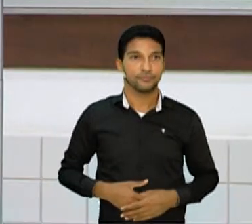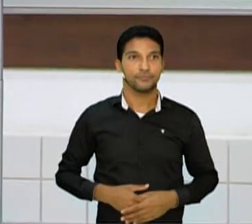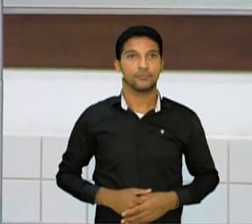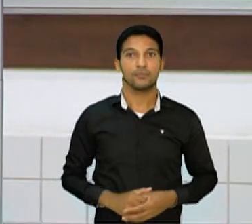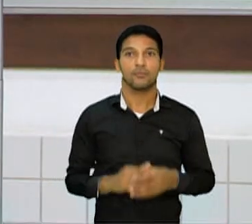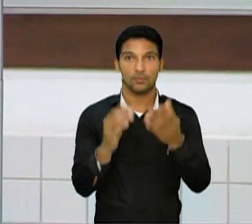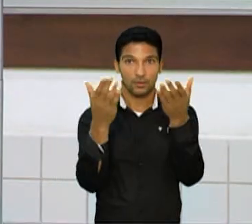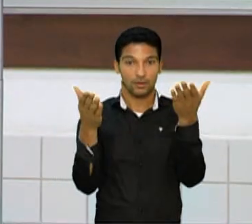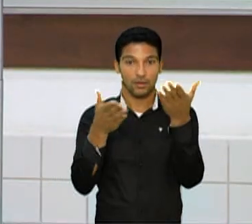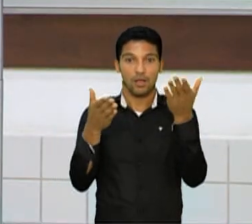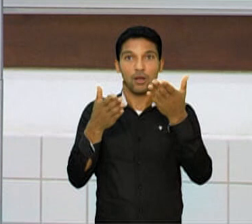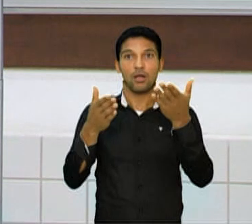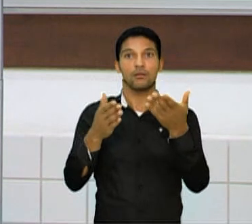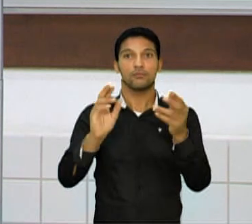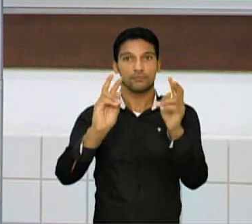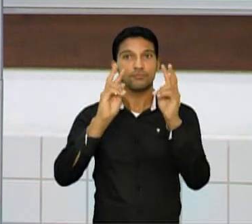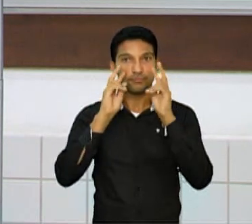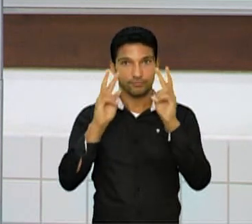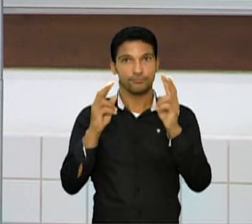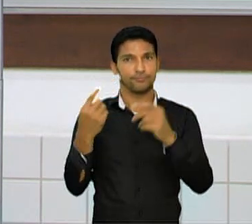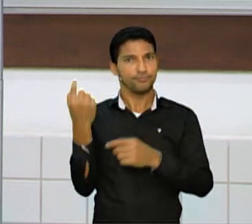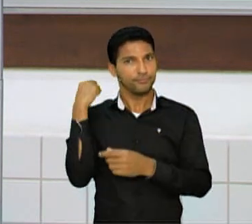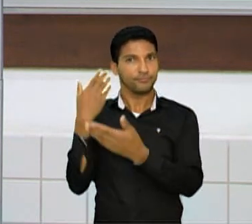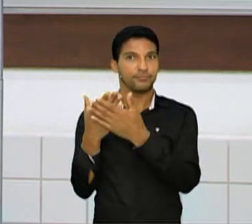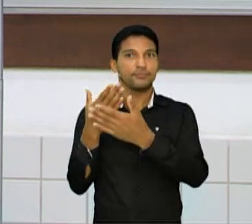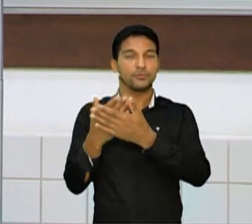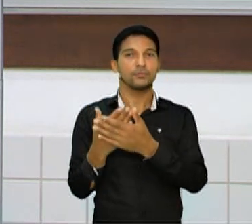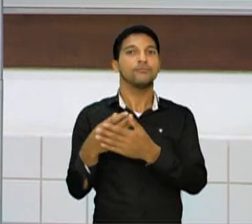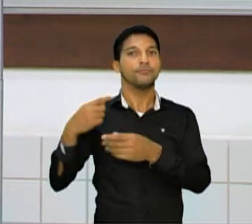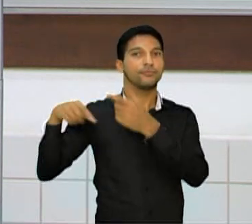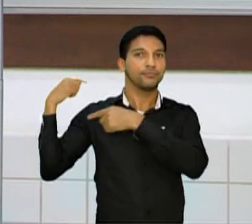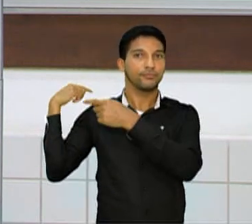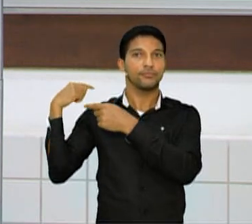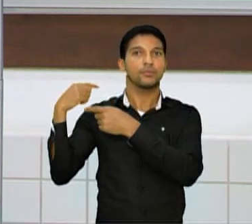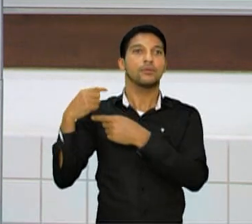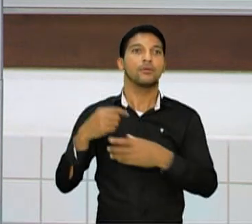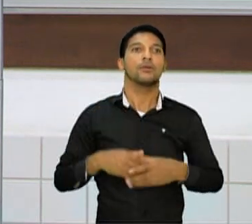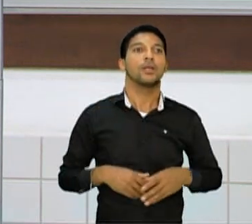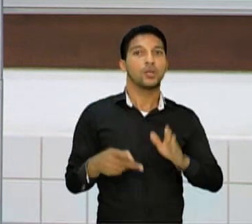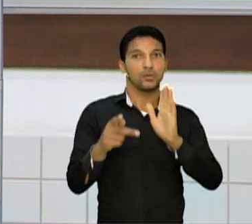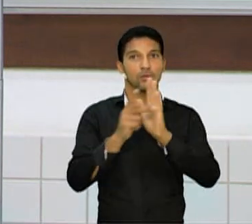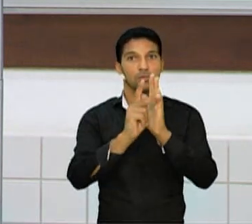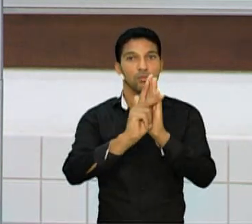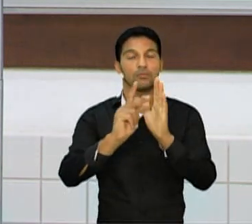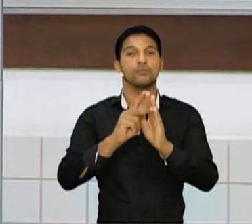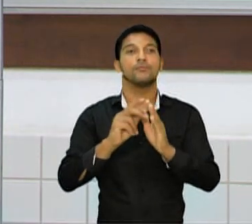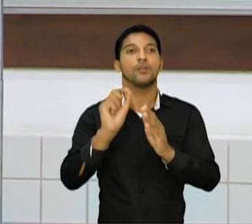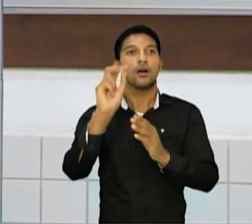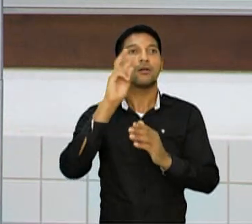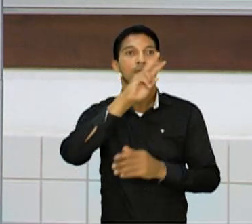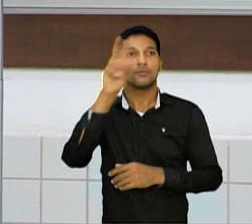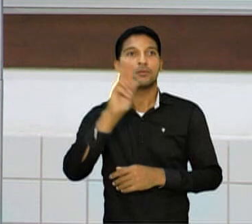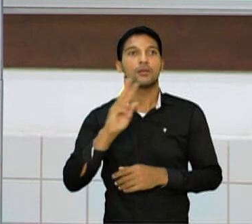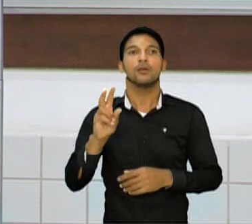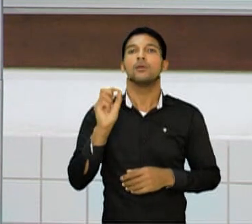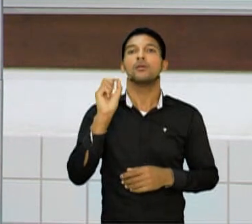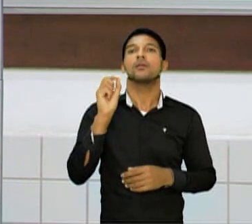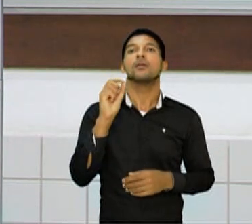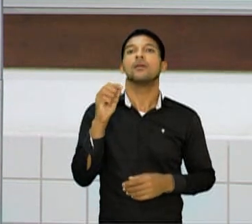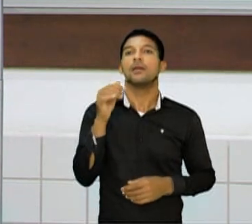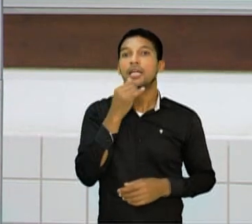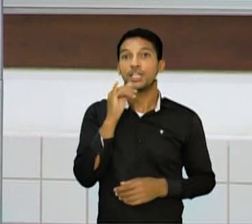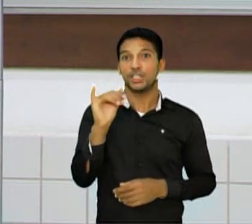outro conhecimentozinho que vocês viram lá atrás e muito aparece nas frases das nossas questões, que é falar sobre